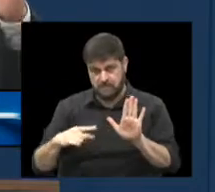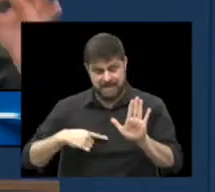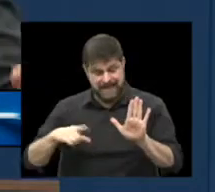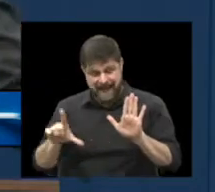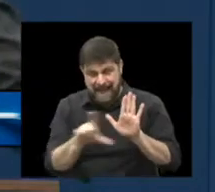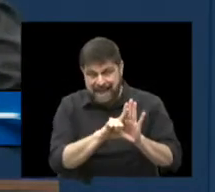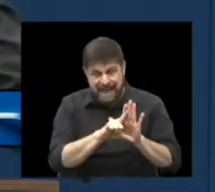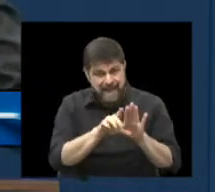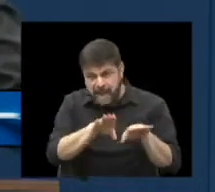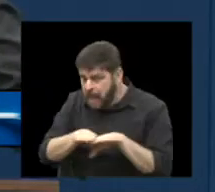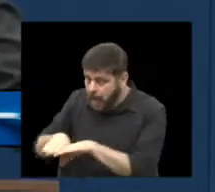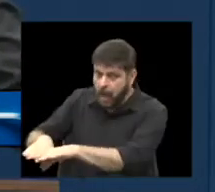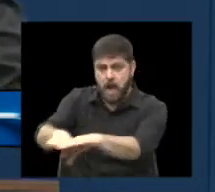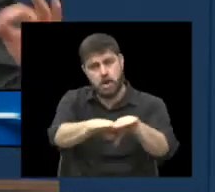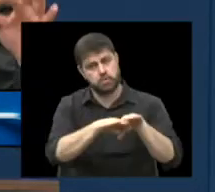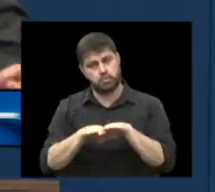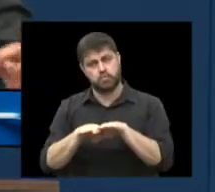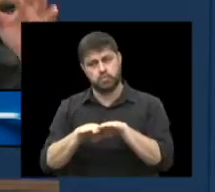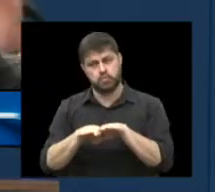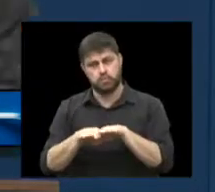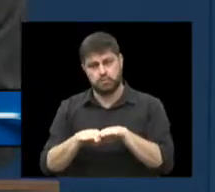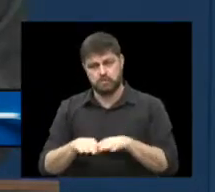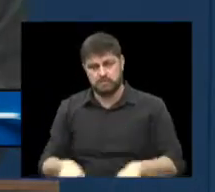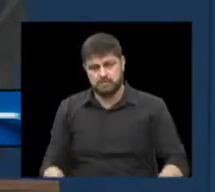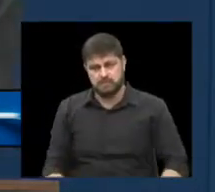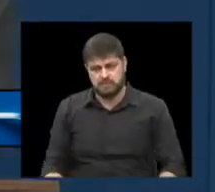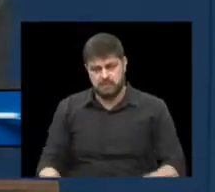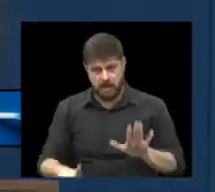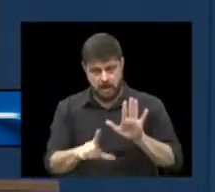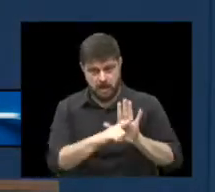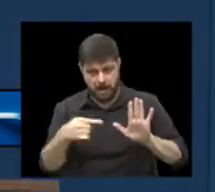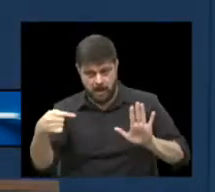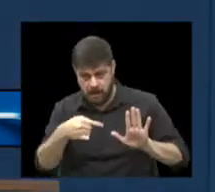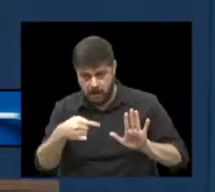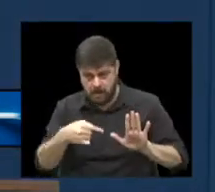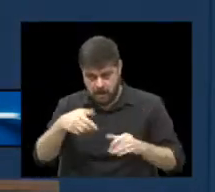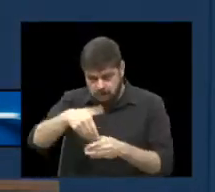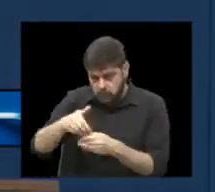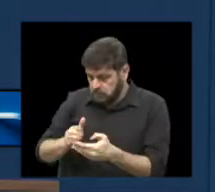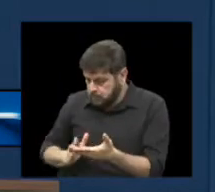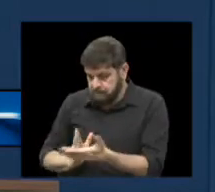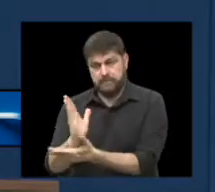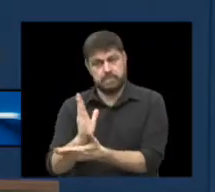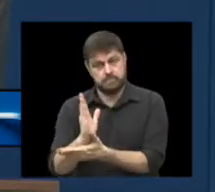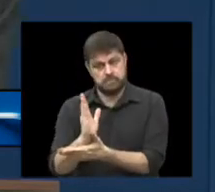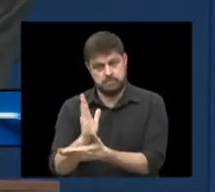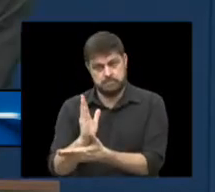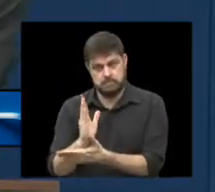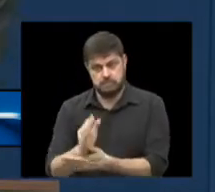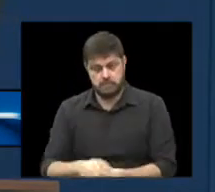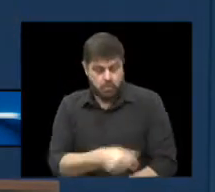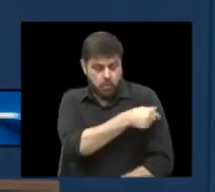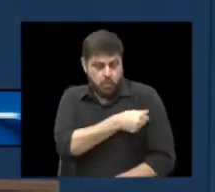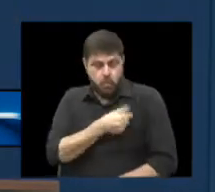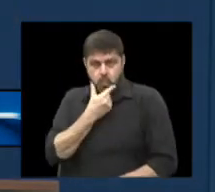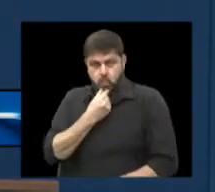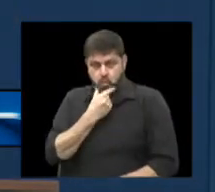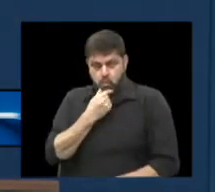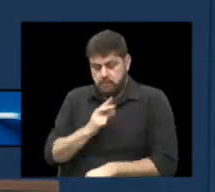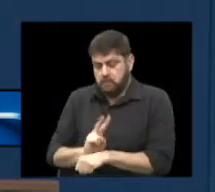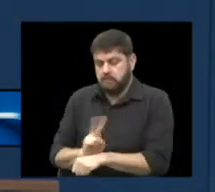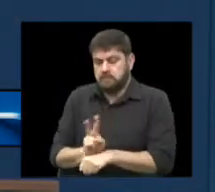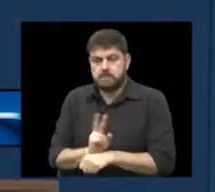para todos. A lei vale para todos. A partir do momento que foi aprovada, o fiscal que